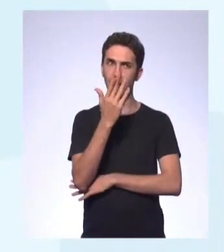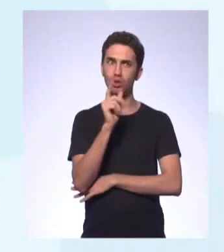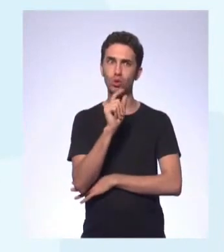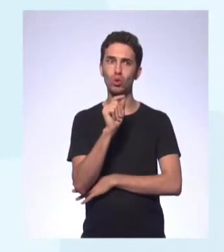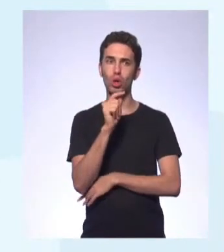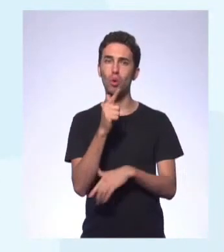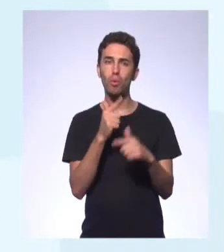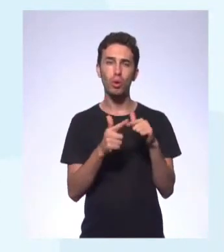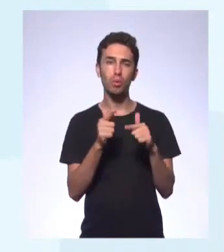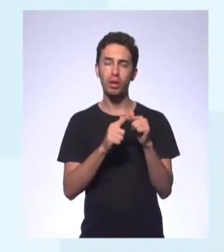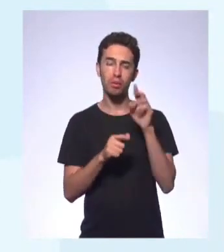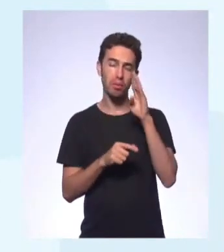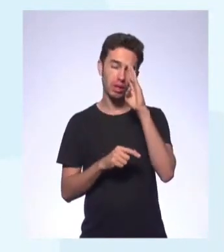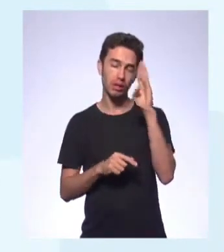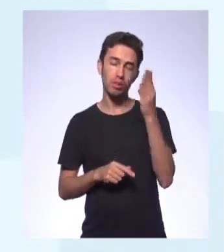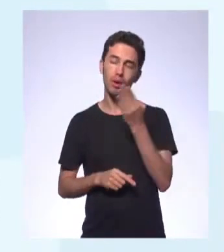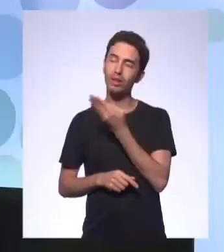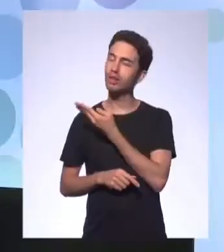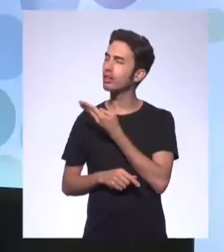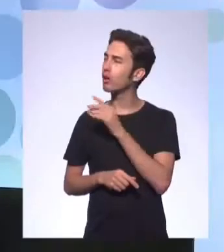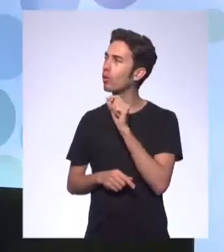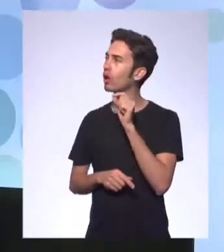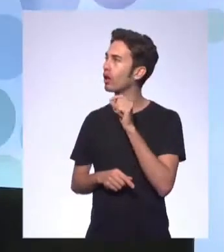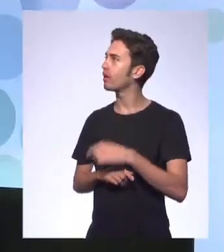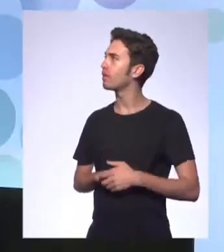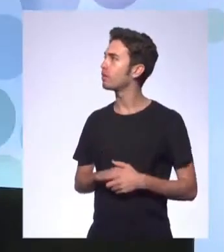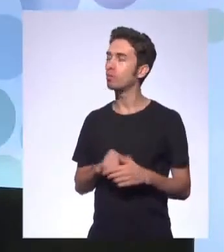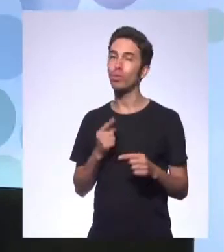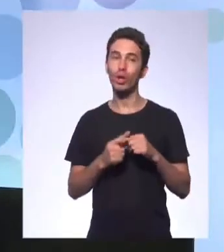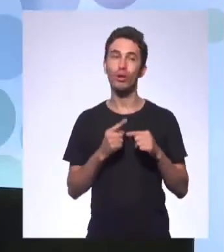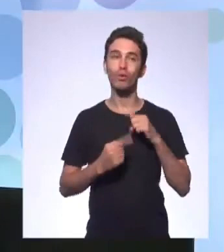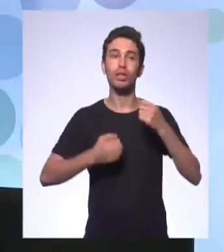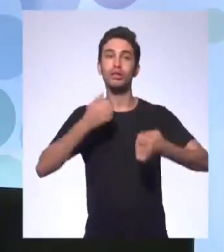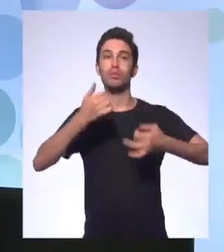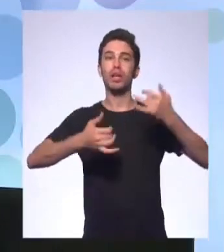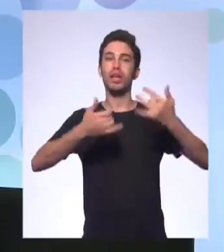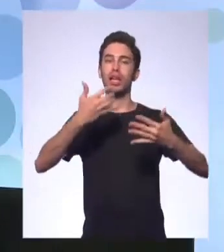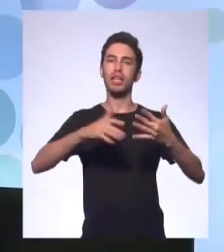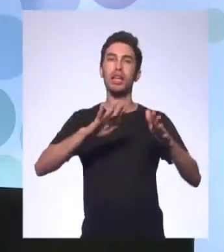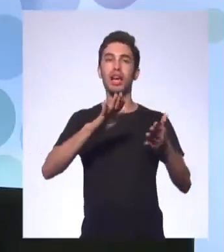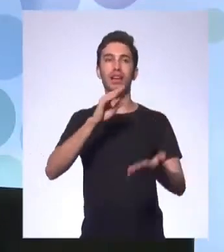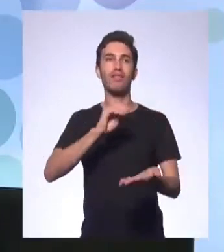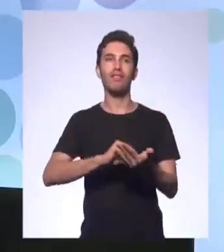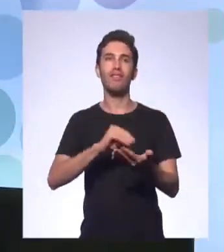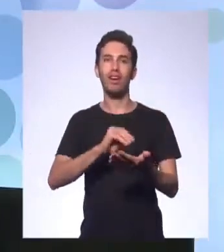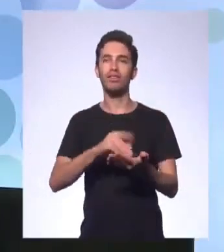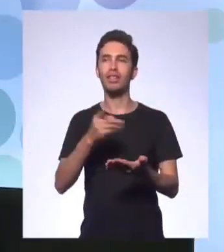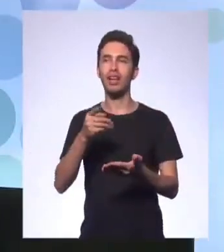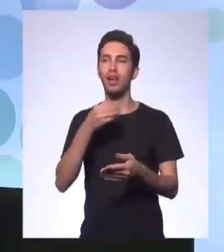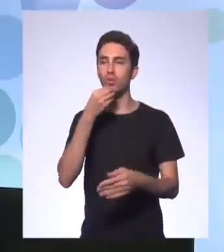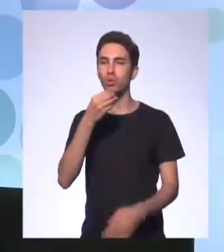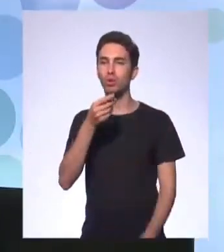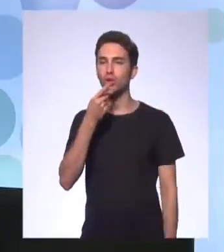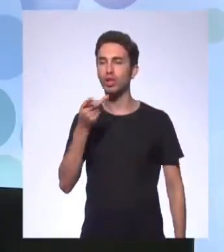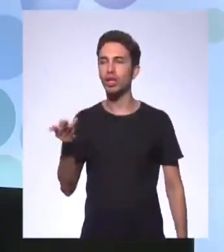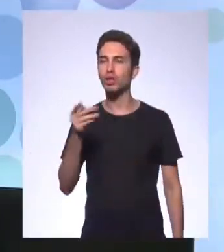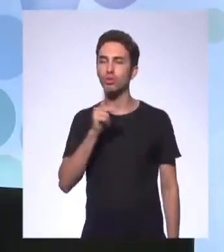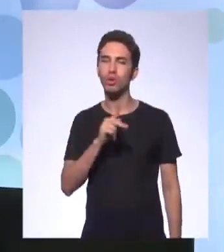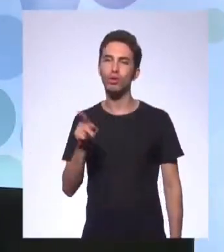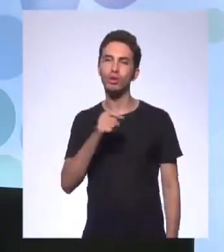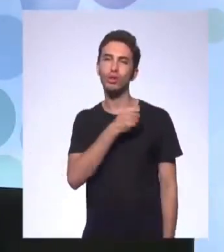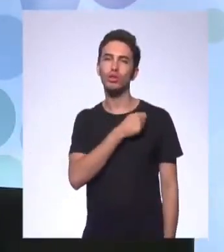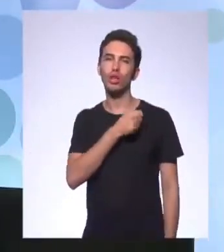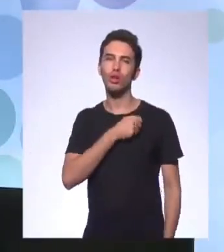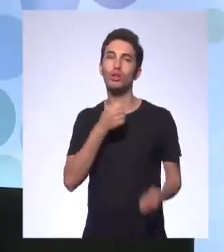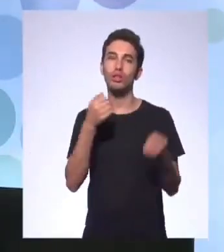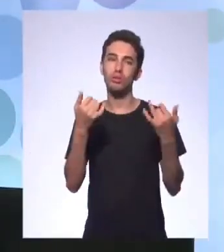grande problema que vocês podem até comentar, que eu vou falando tudo e acabo não dando voz para os professores e alunos. Então, qual é a ideia aqui? Né?